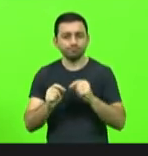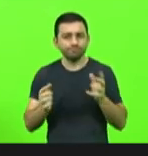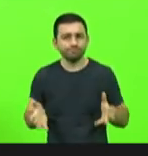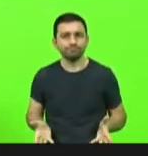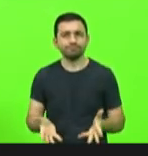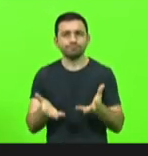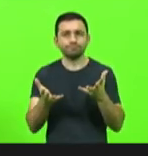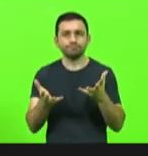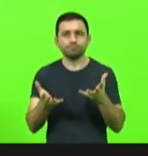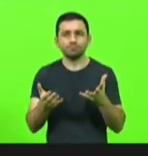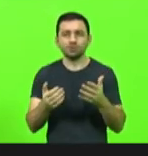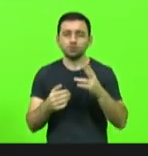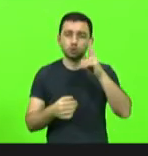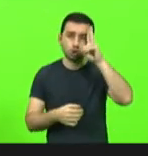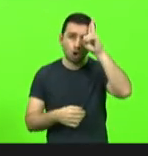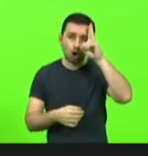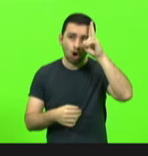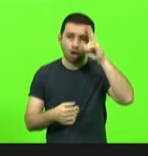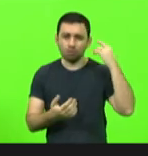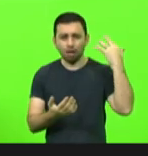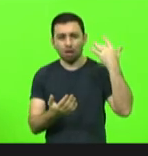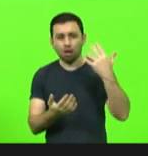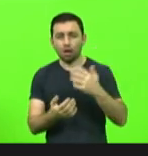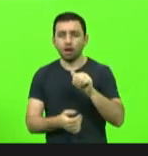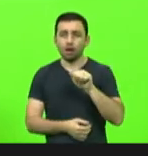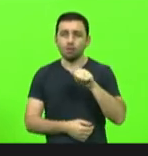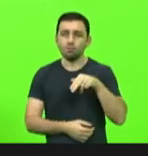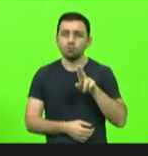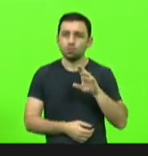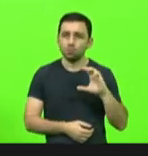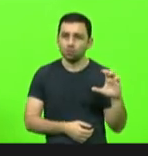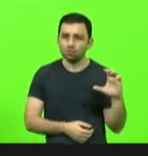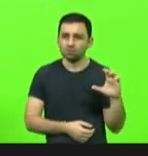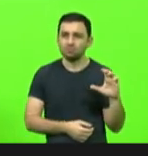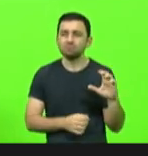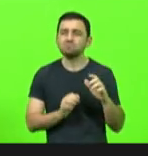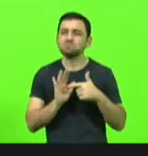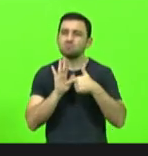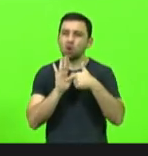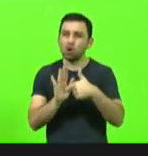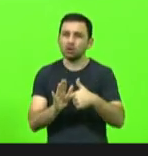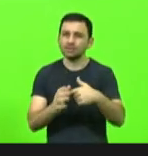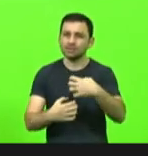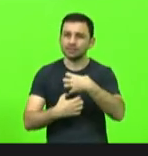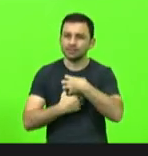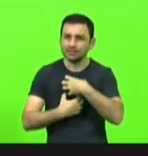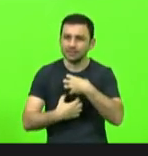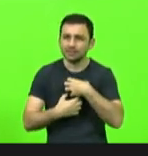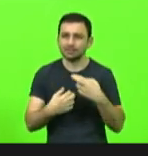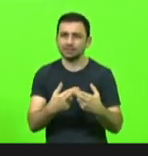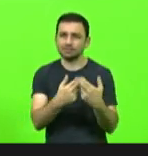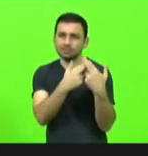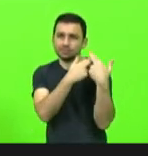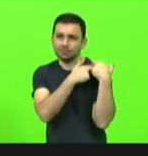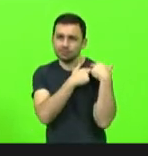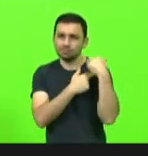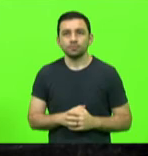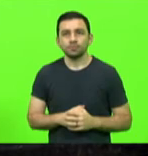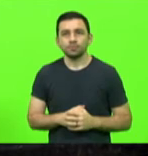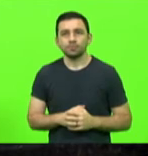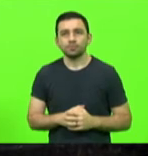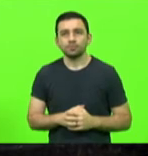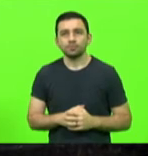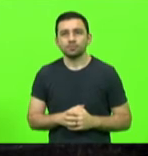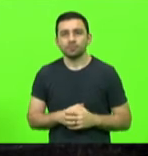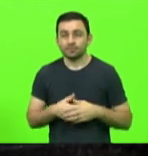enaltecer a história da MUC, uma demonstração de sensibilidade e responsabilidade com as mulheres.